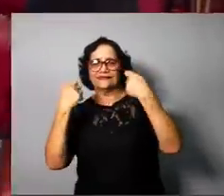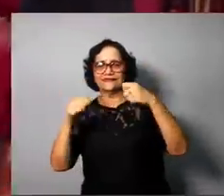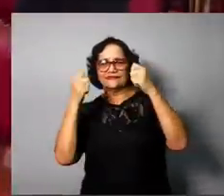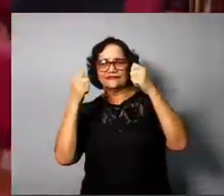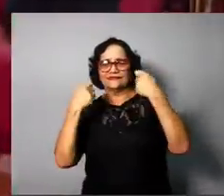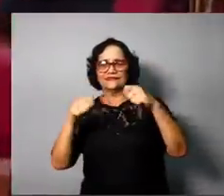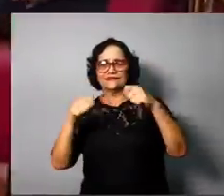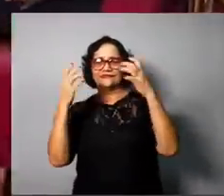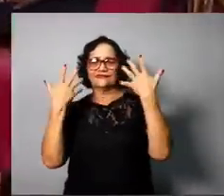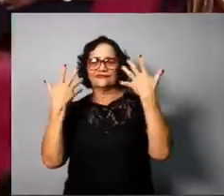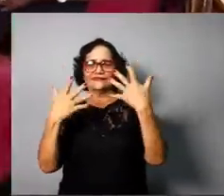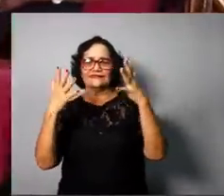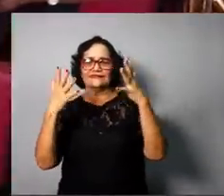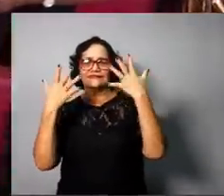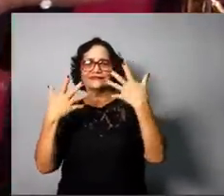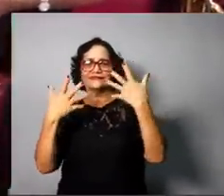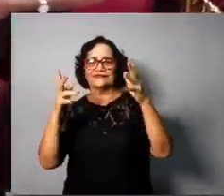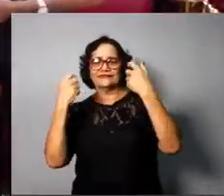aleluia,